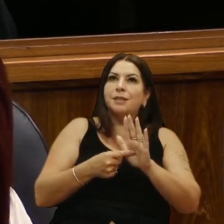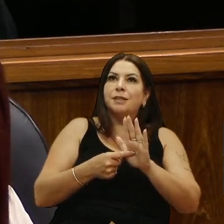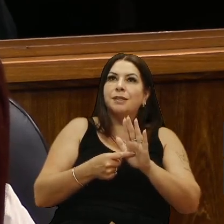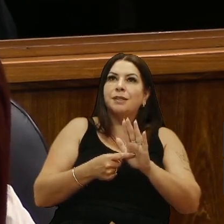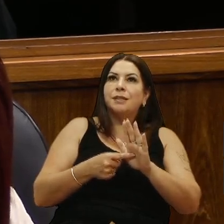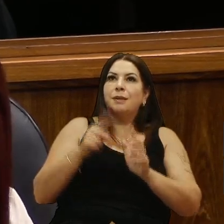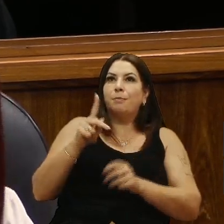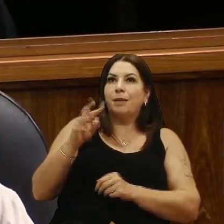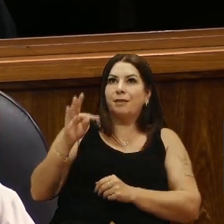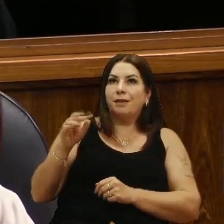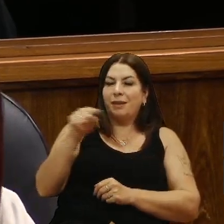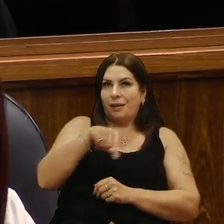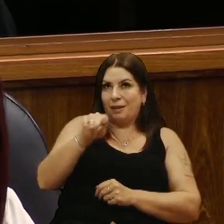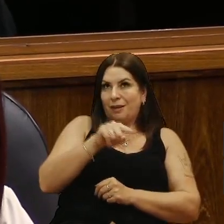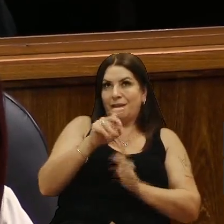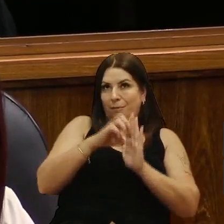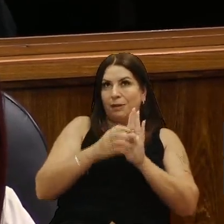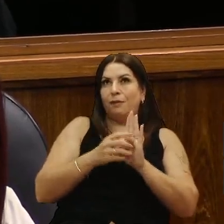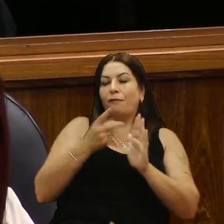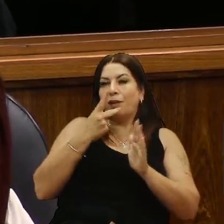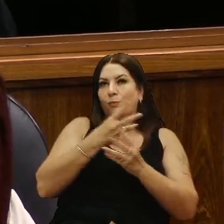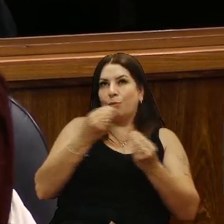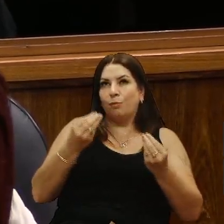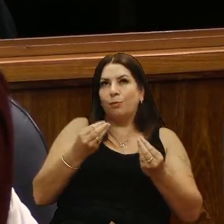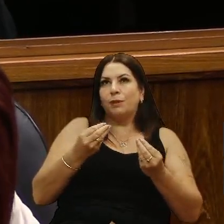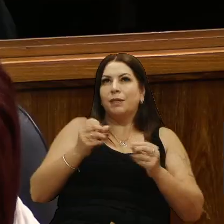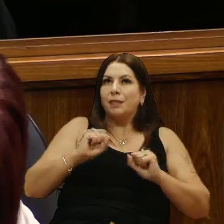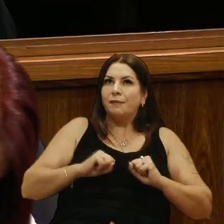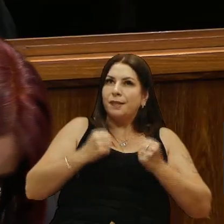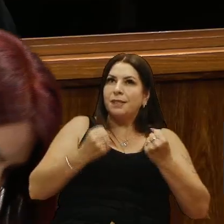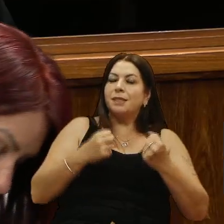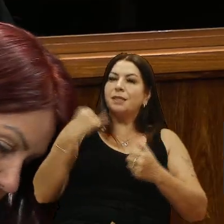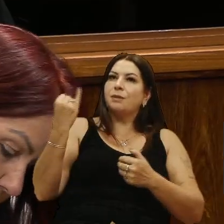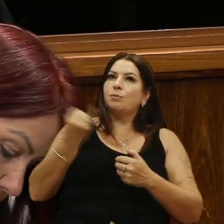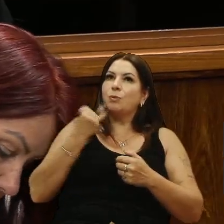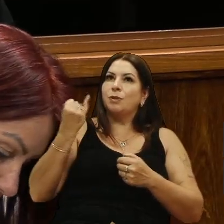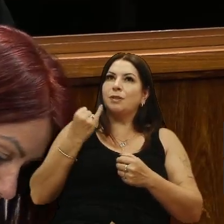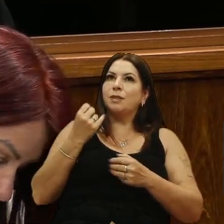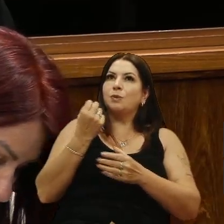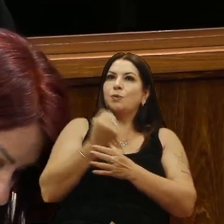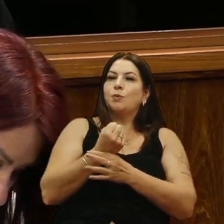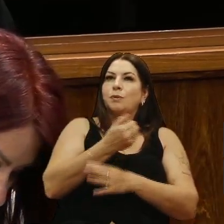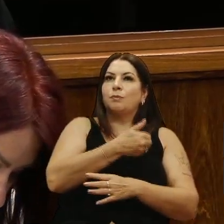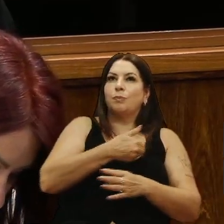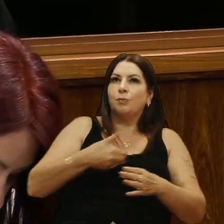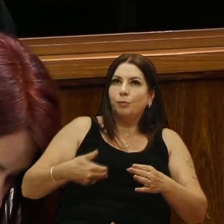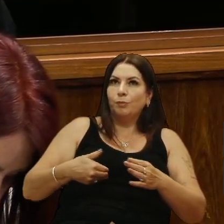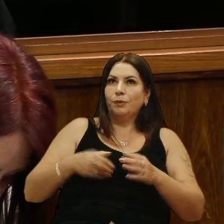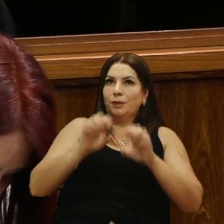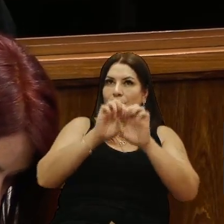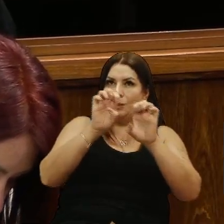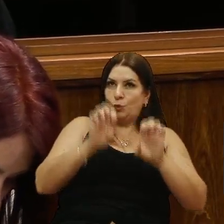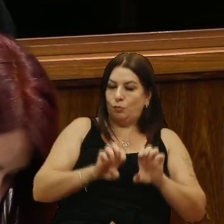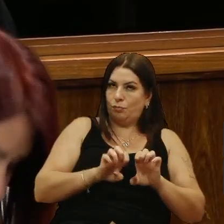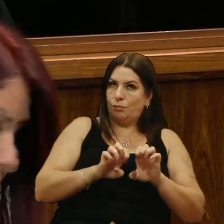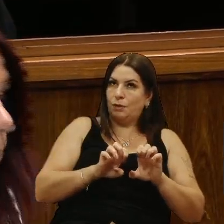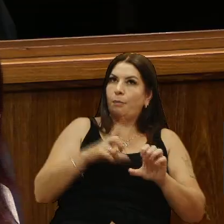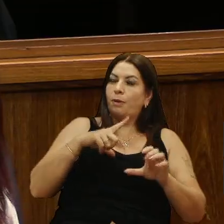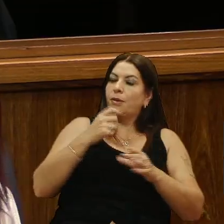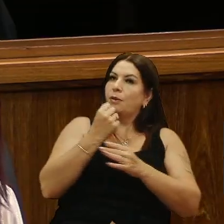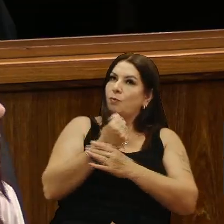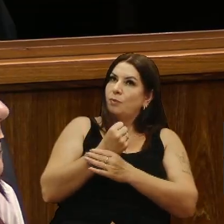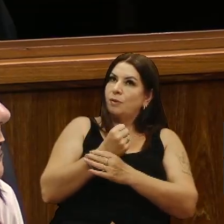do PT. A gente fala muito na defesa e na importância da segurança pública estruturada, para